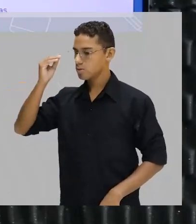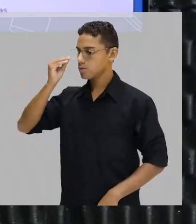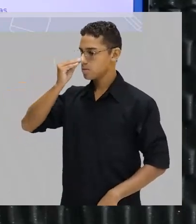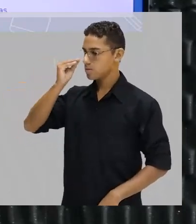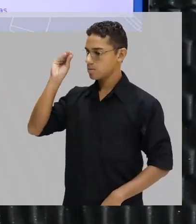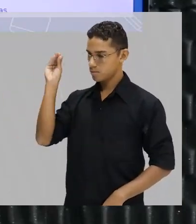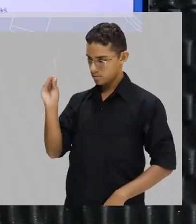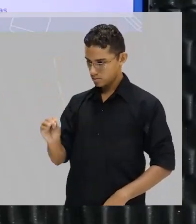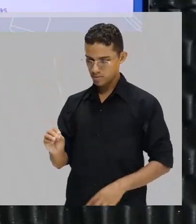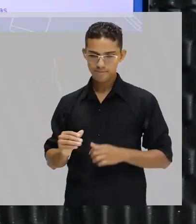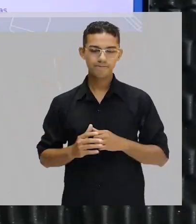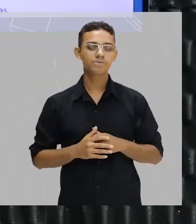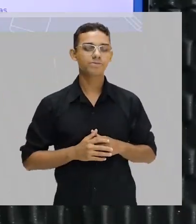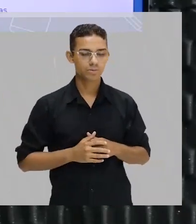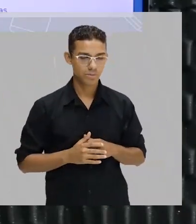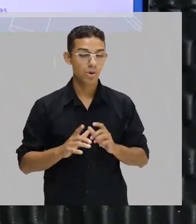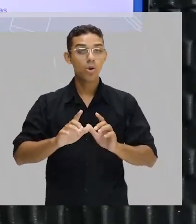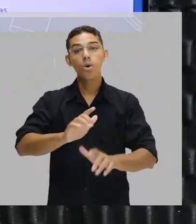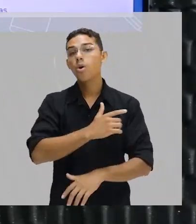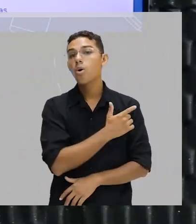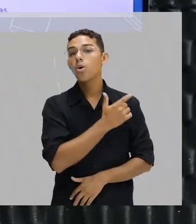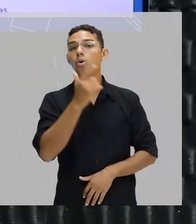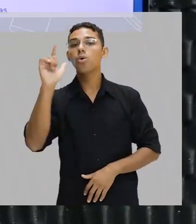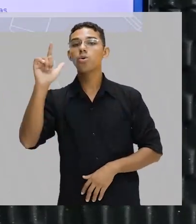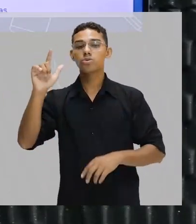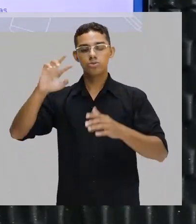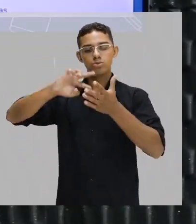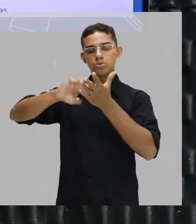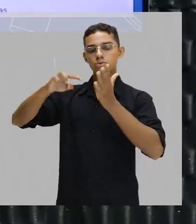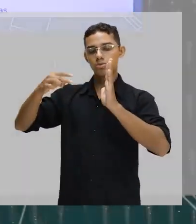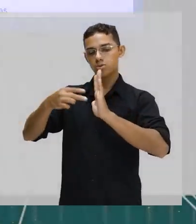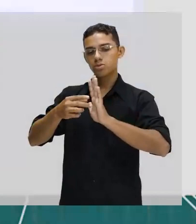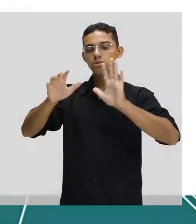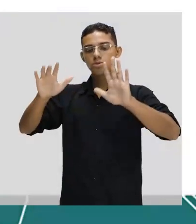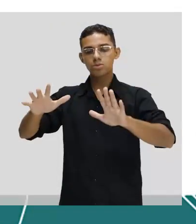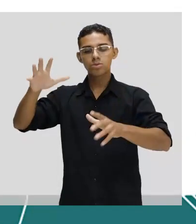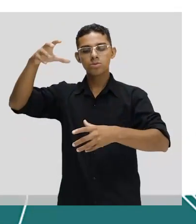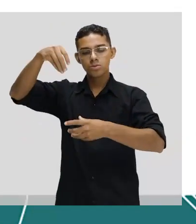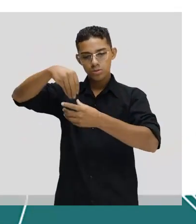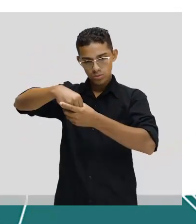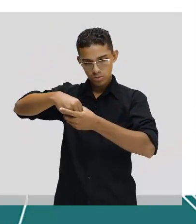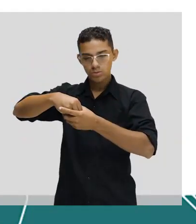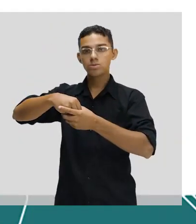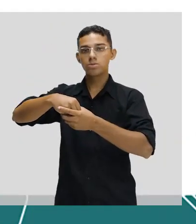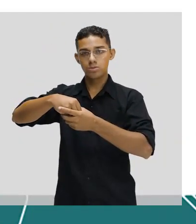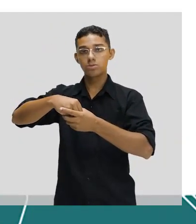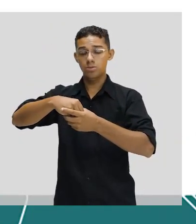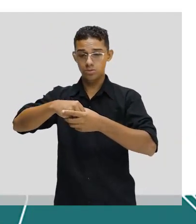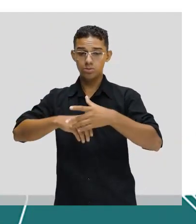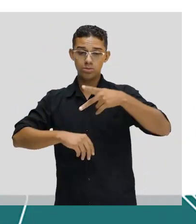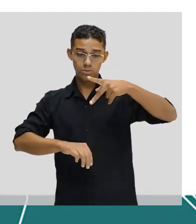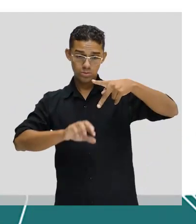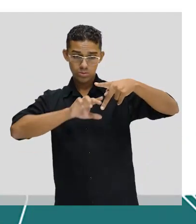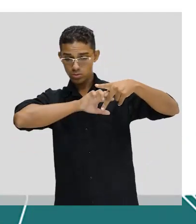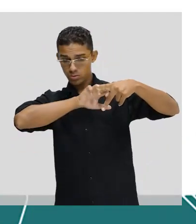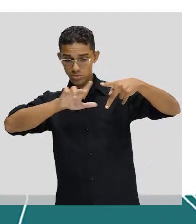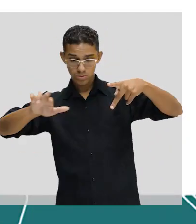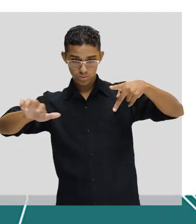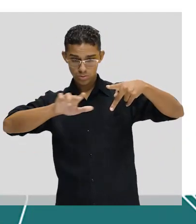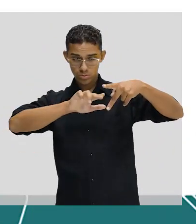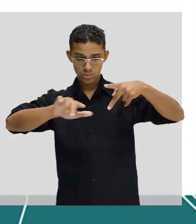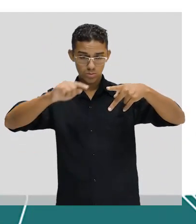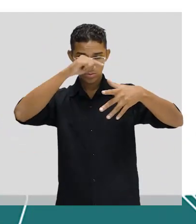Outro efeito de sentido, neste caso aqui não é como ironia, mas está no caso de polissemia, né? Polissêmica. A